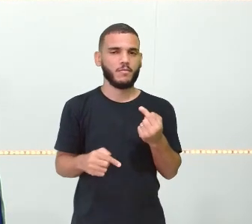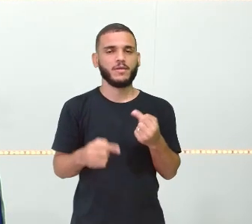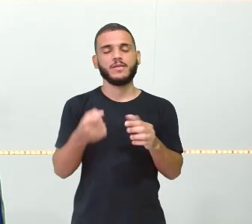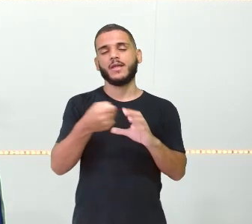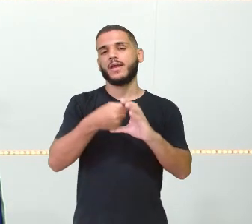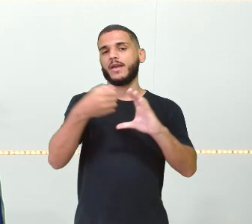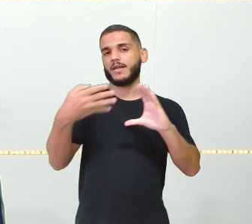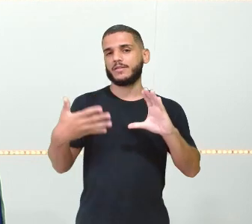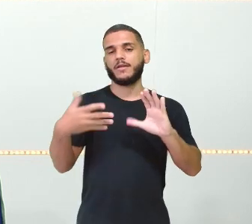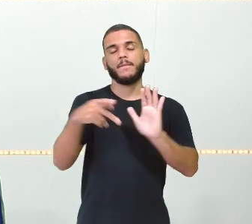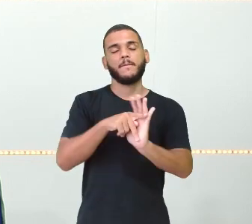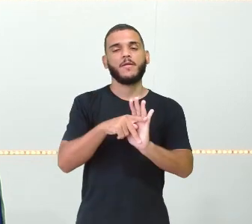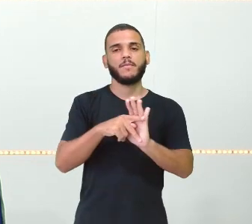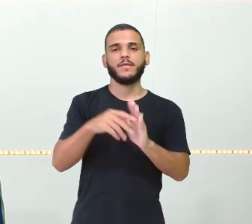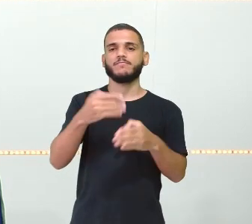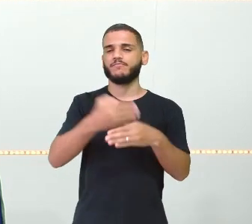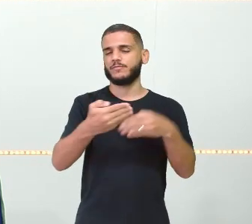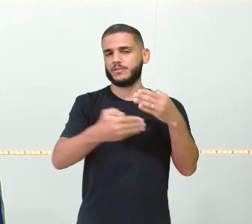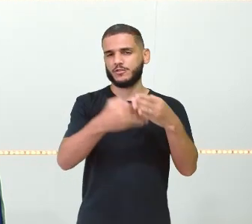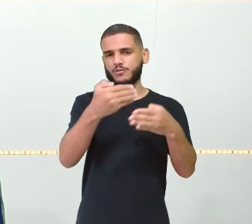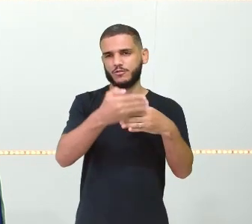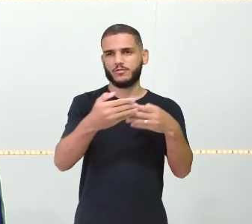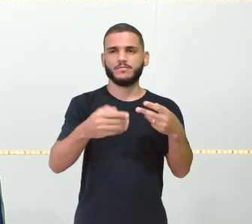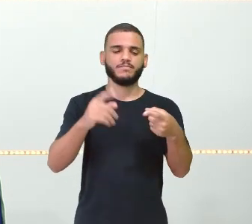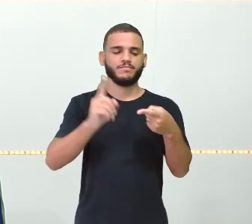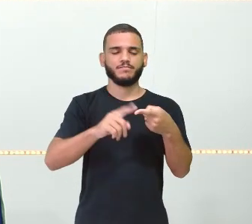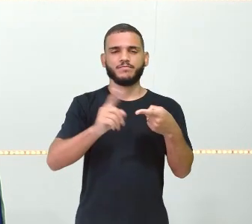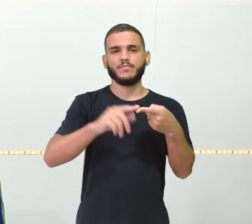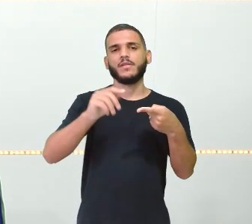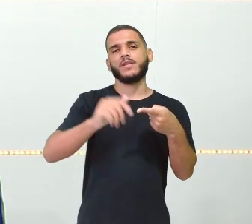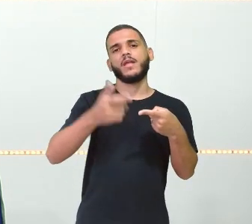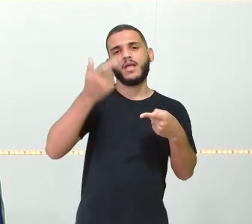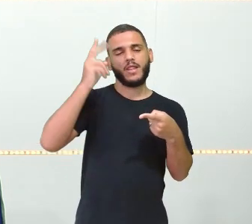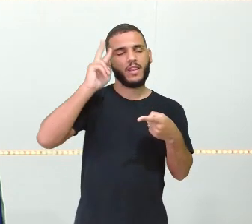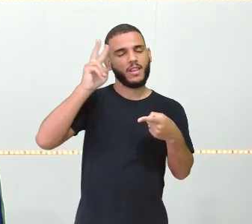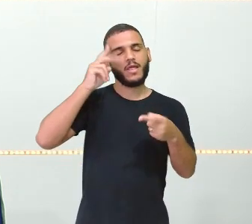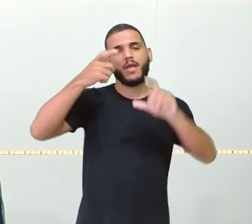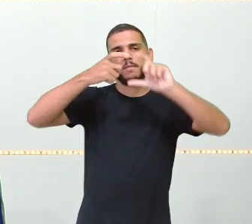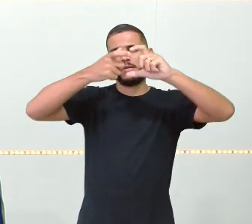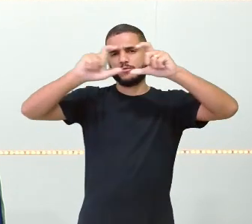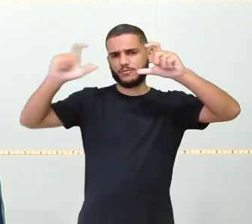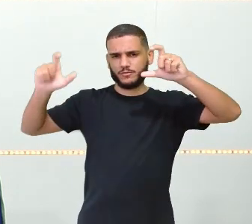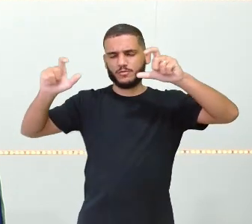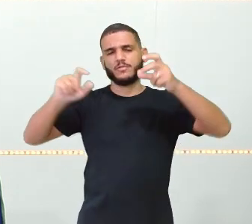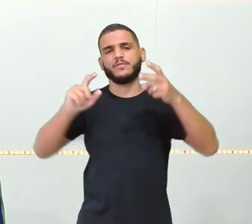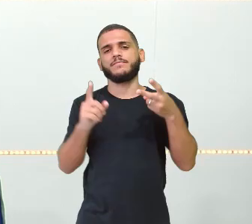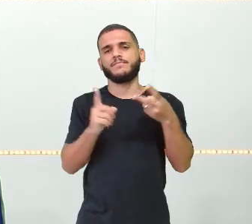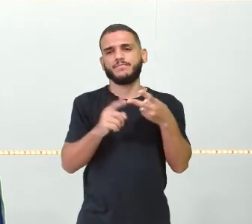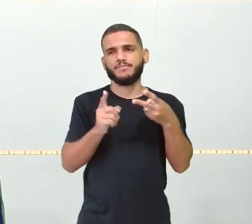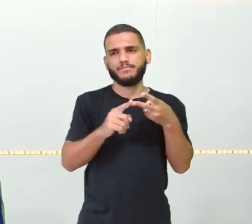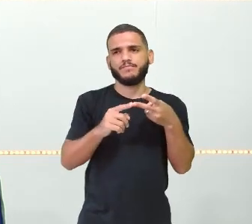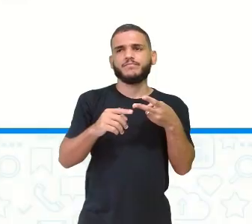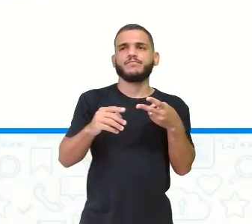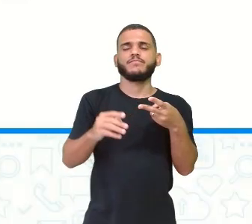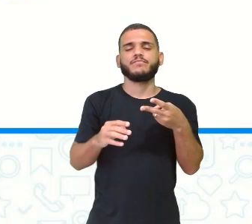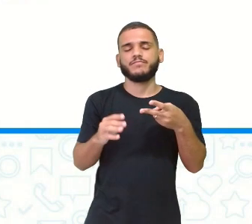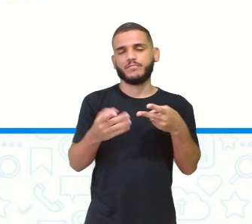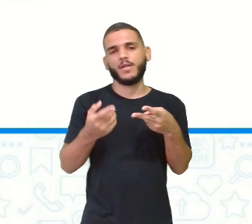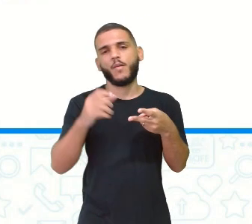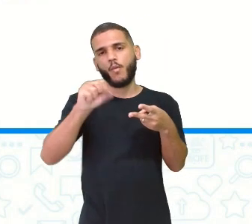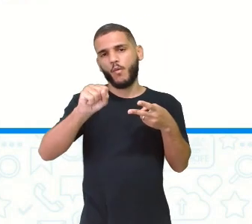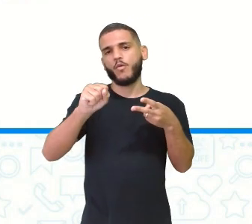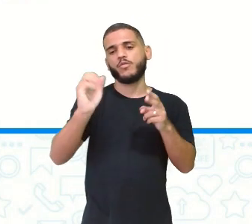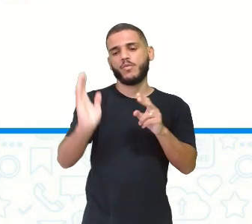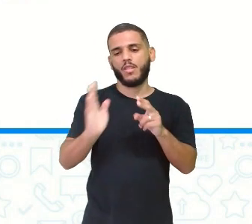aí do tijolo? A, lembra o sólido geométrico? Sim ou não? B, apresenta 8 faces e